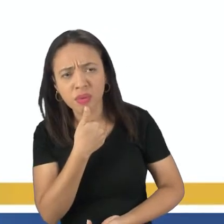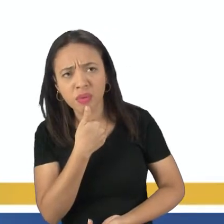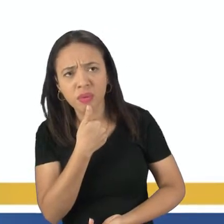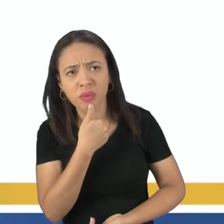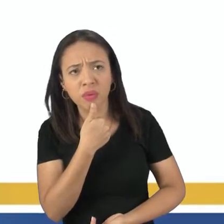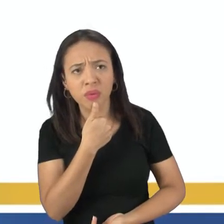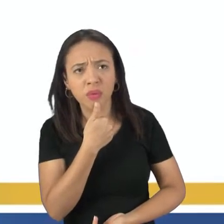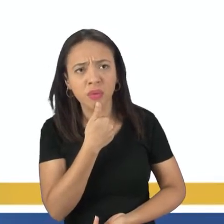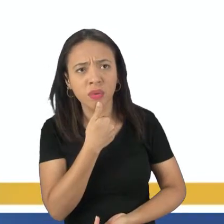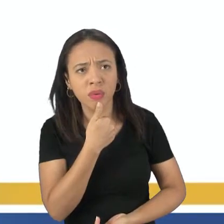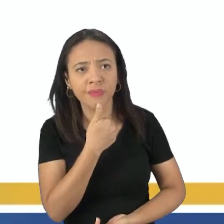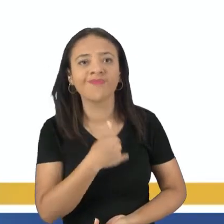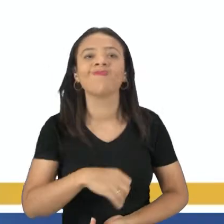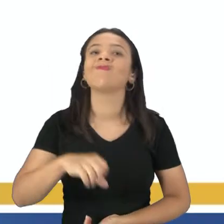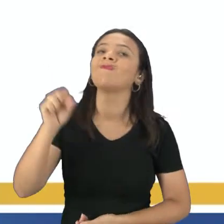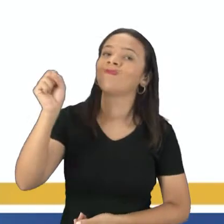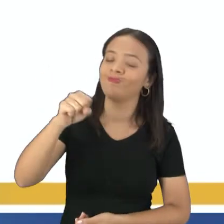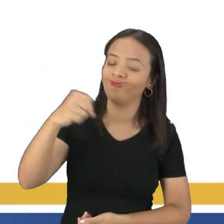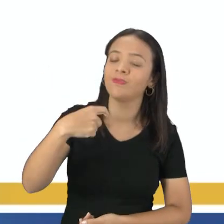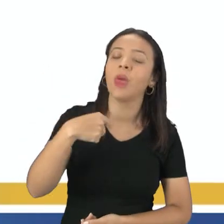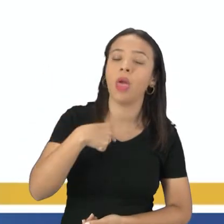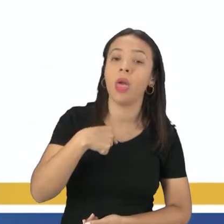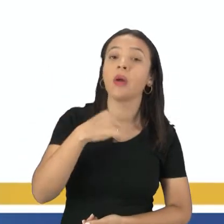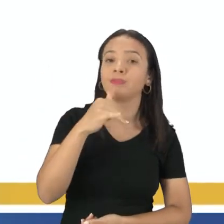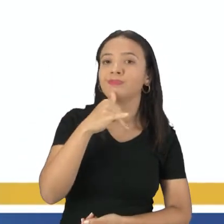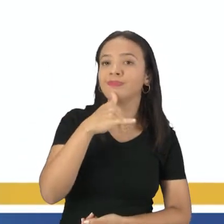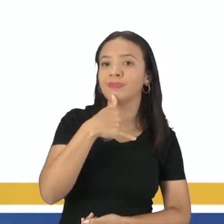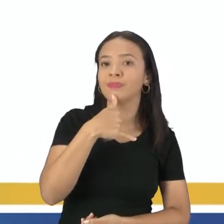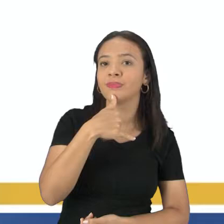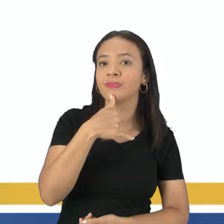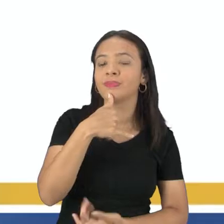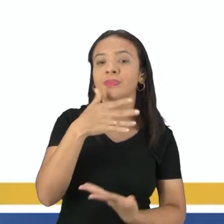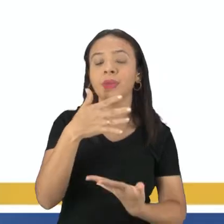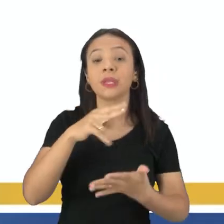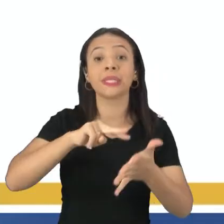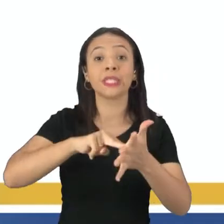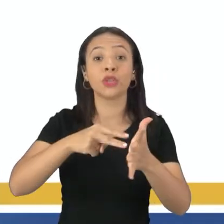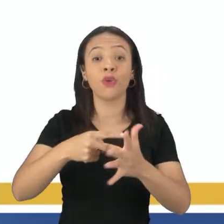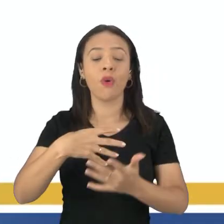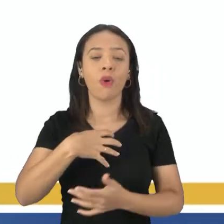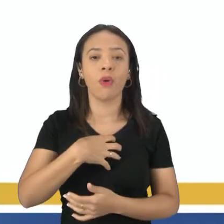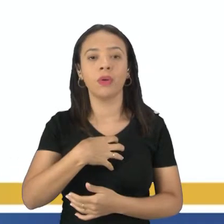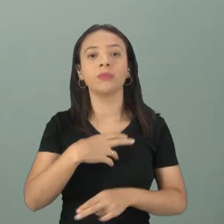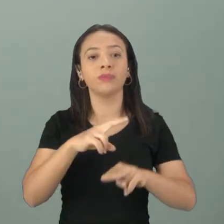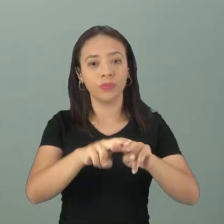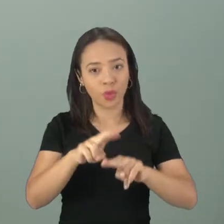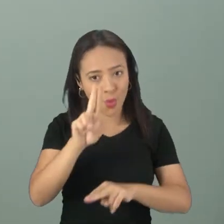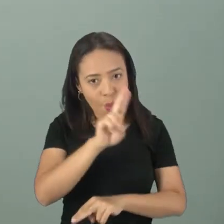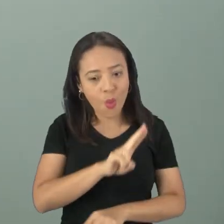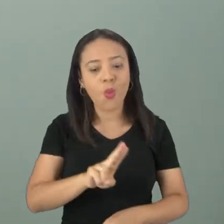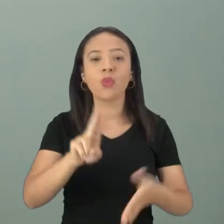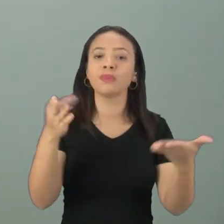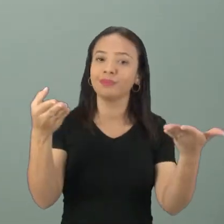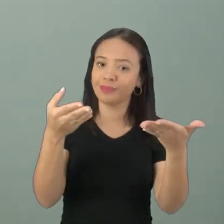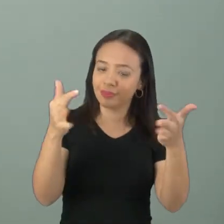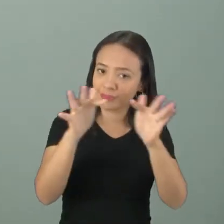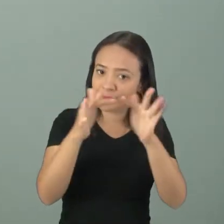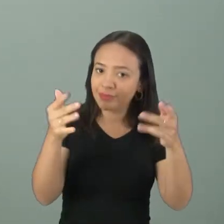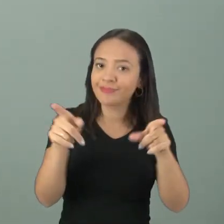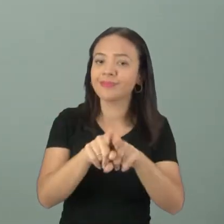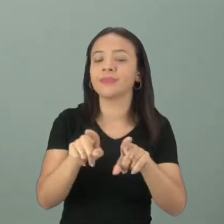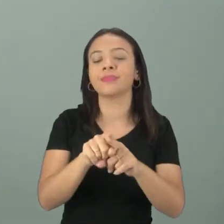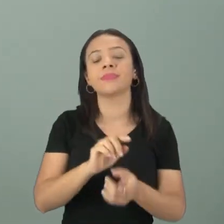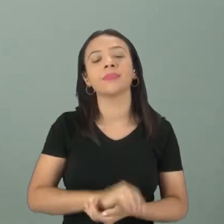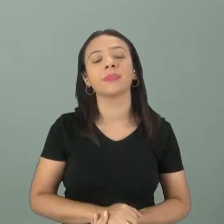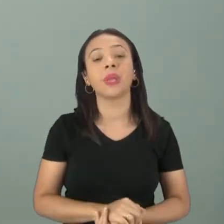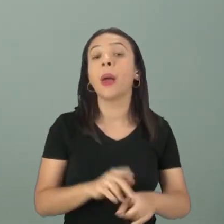Yes, I am sad. Sim, eu estou triste. Estou falando sobre sentimentos, então uso o Simple Present. Também